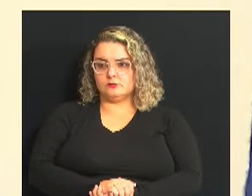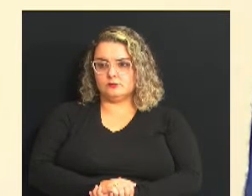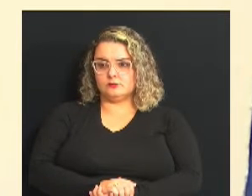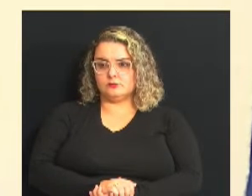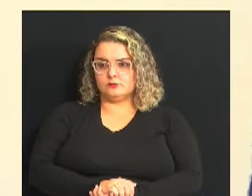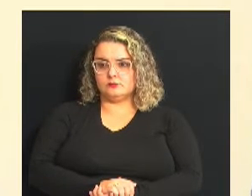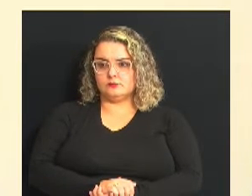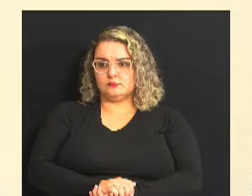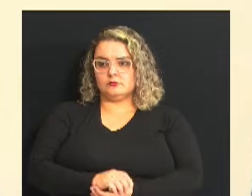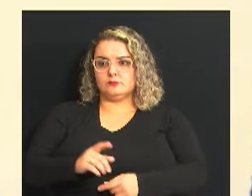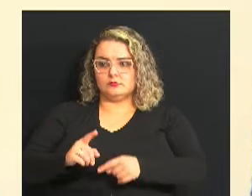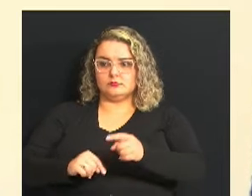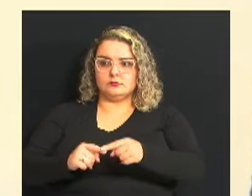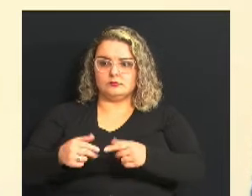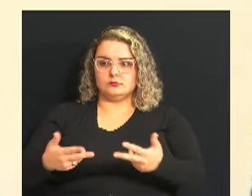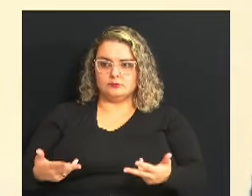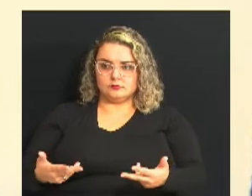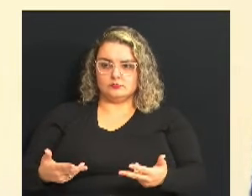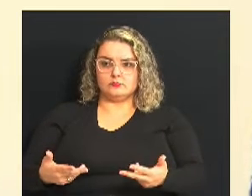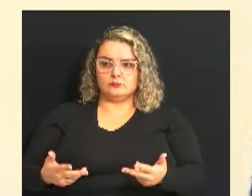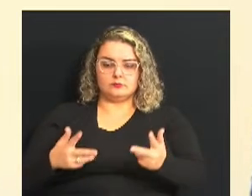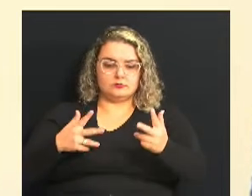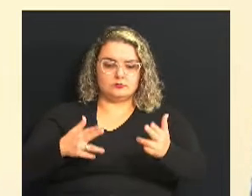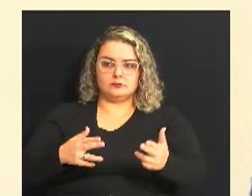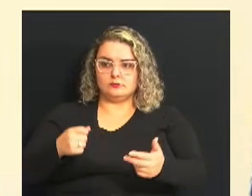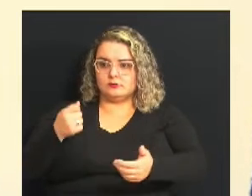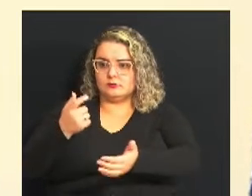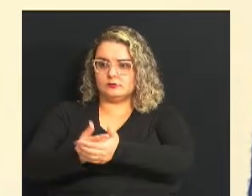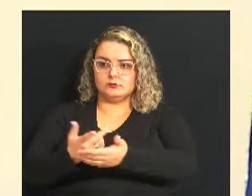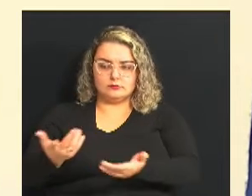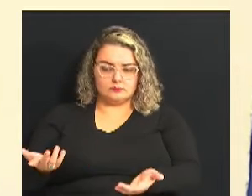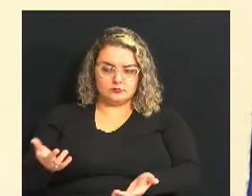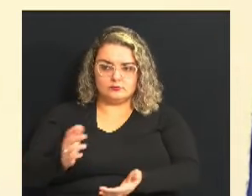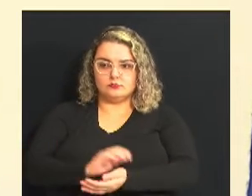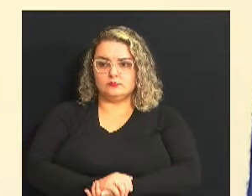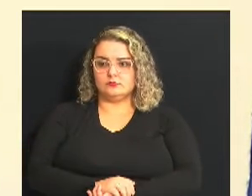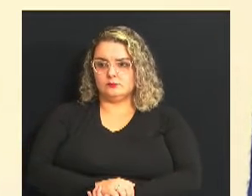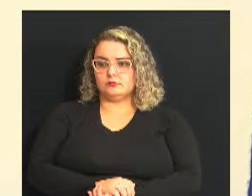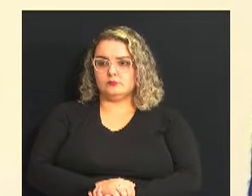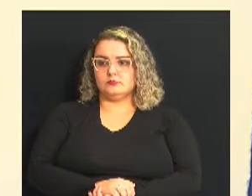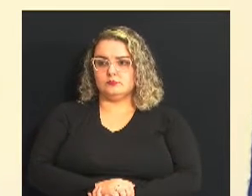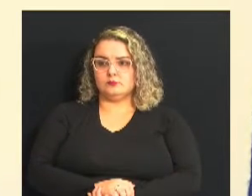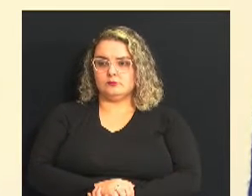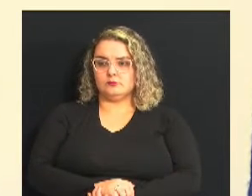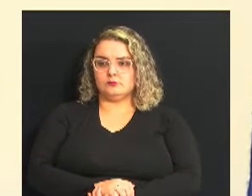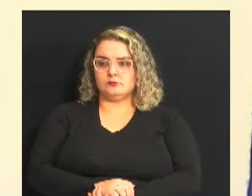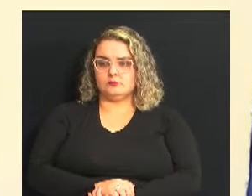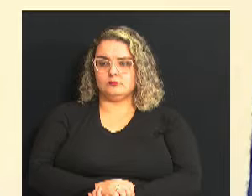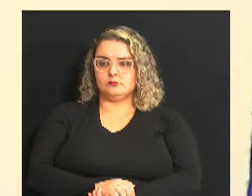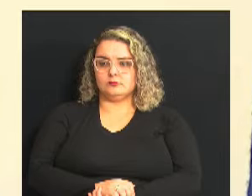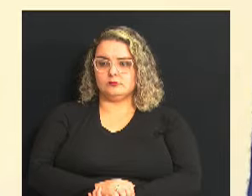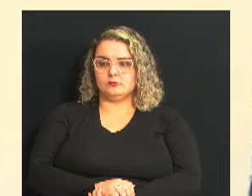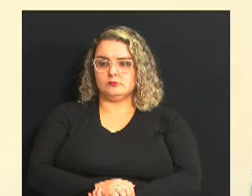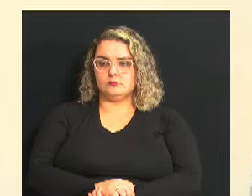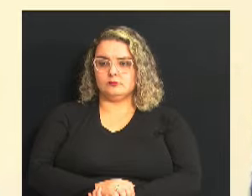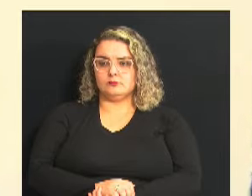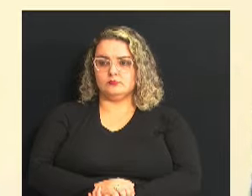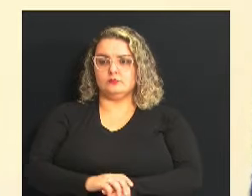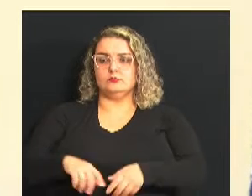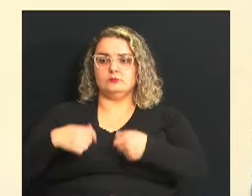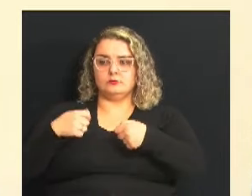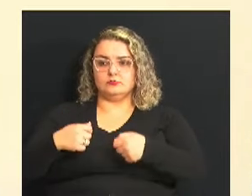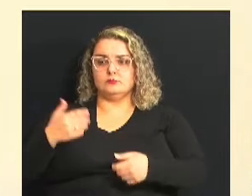desejar para uma paga. Ou seja, a menos que haja exatamente muita necessidade